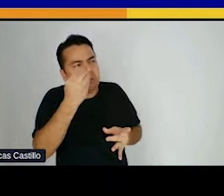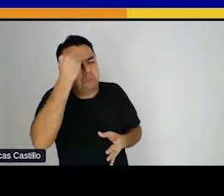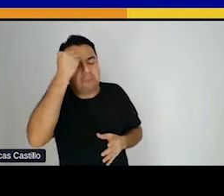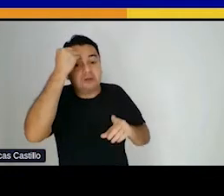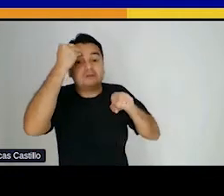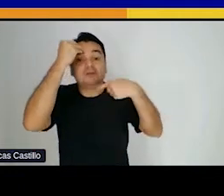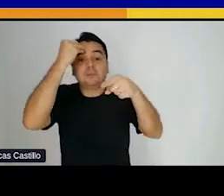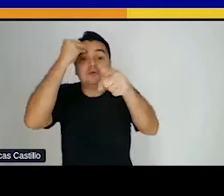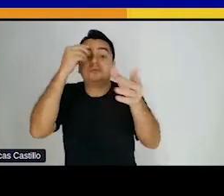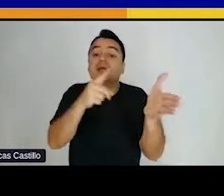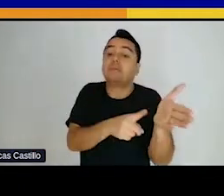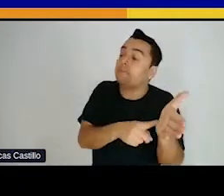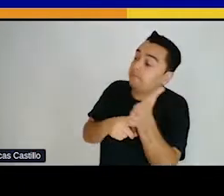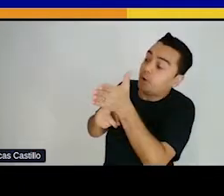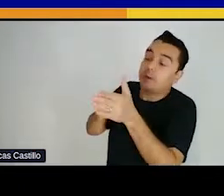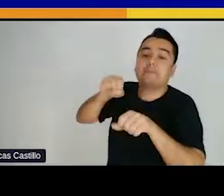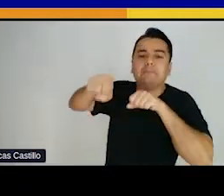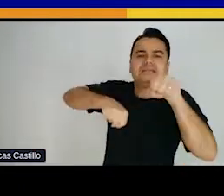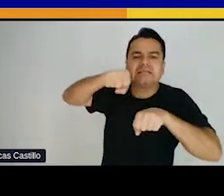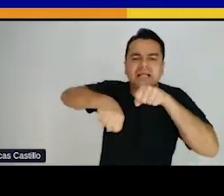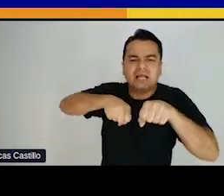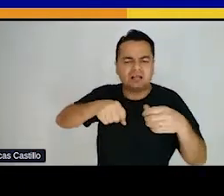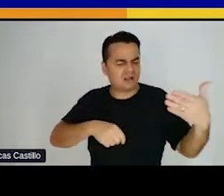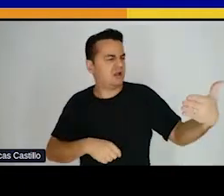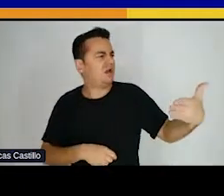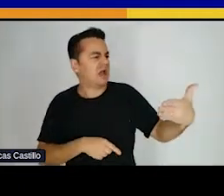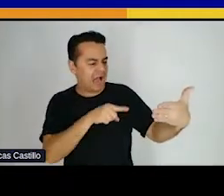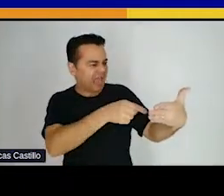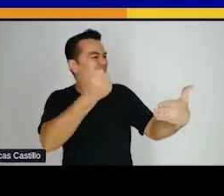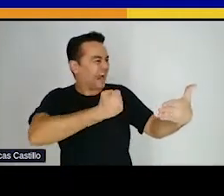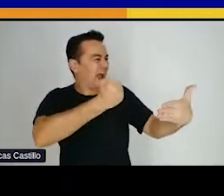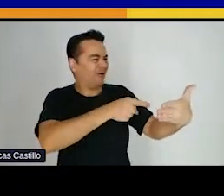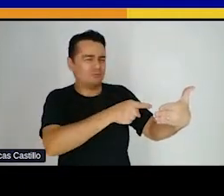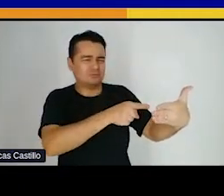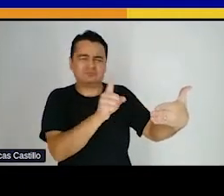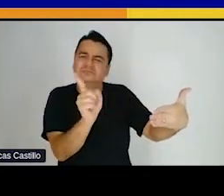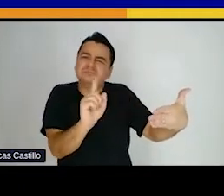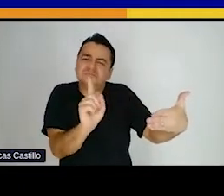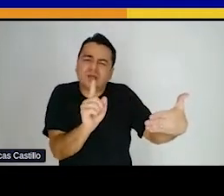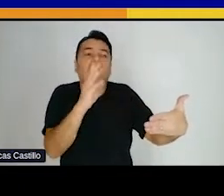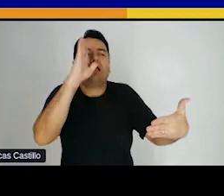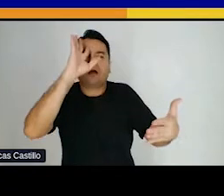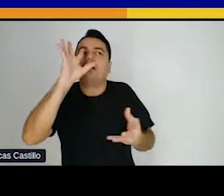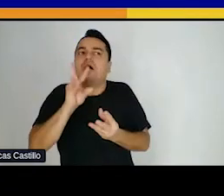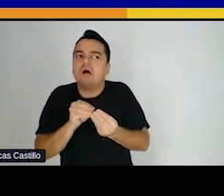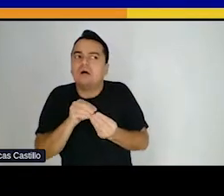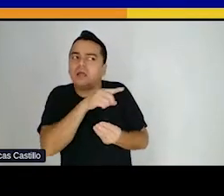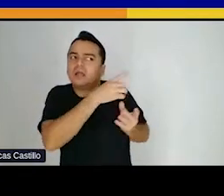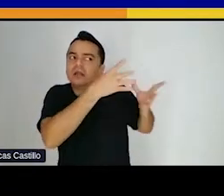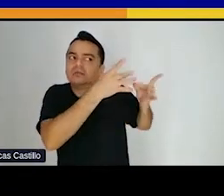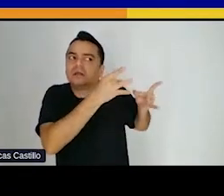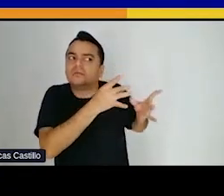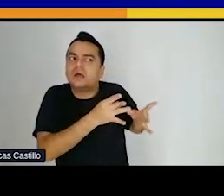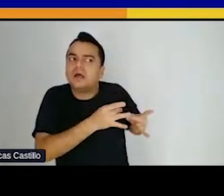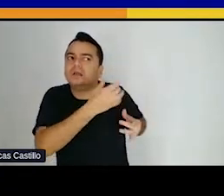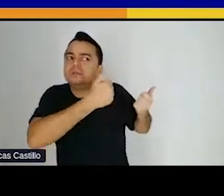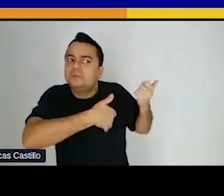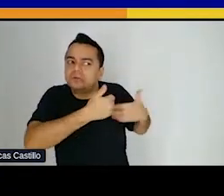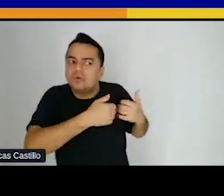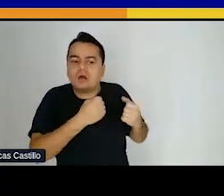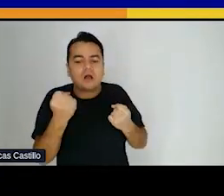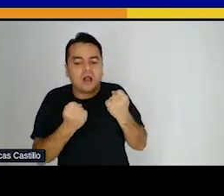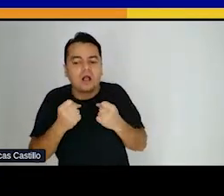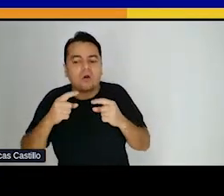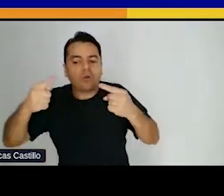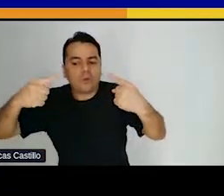itens presentes em um carro, né? Bem como também a forma geométrica que uma bike possui, ela destoa bastante, né, da de